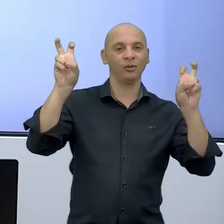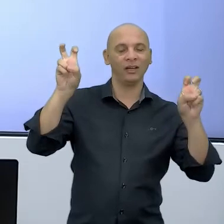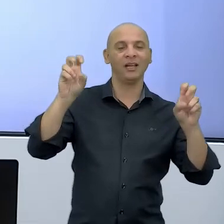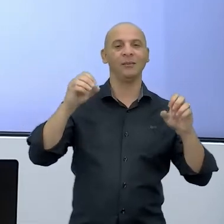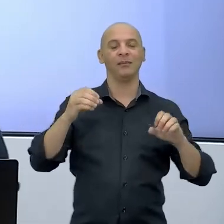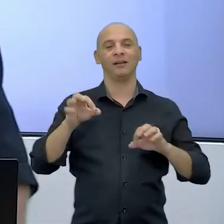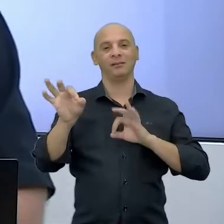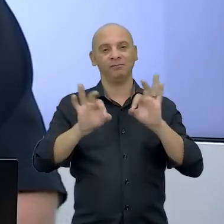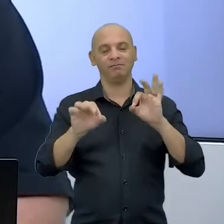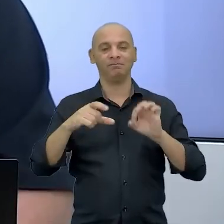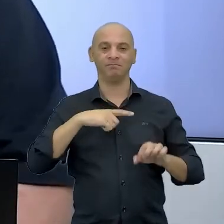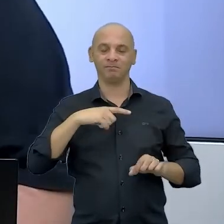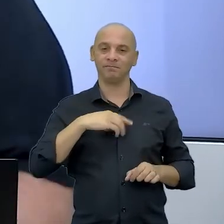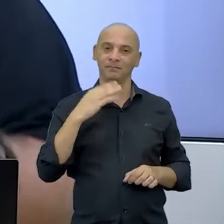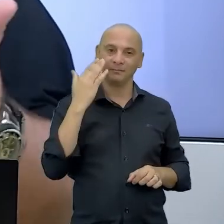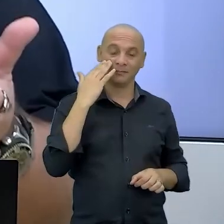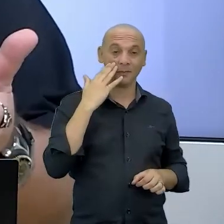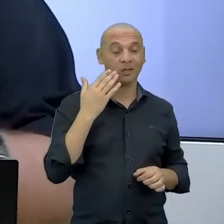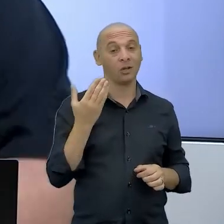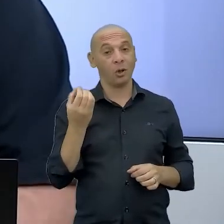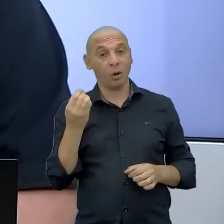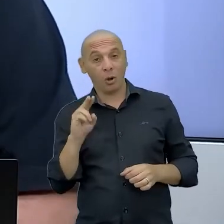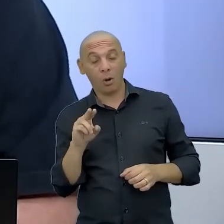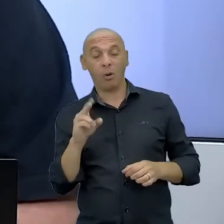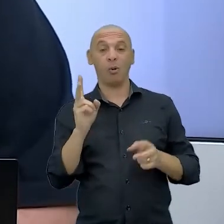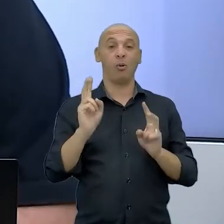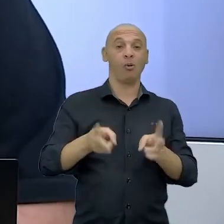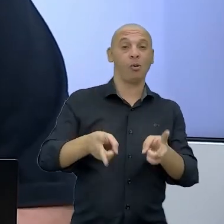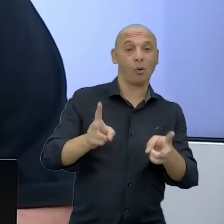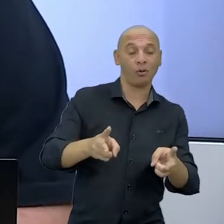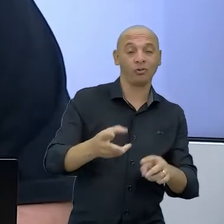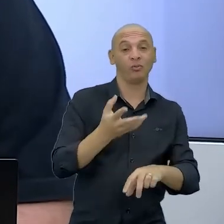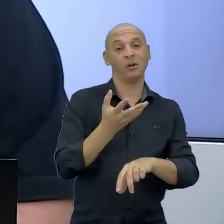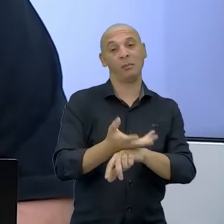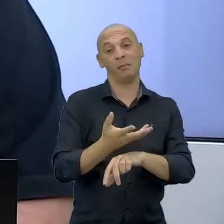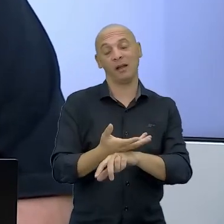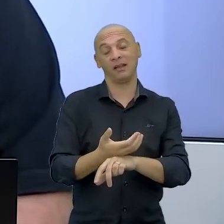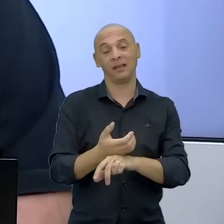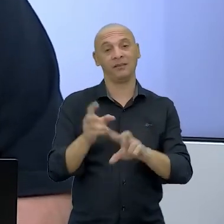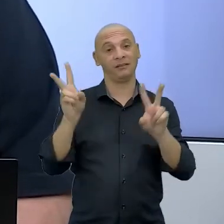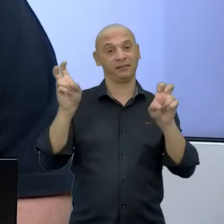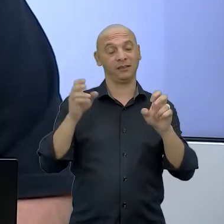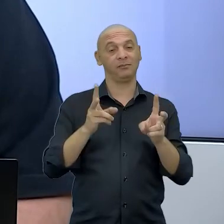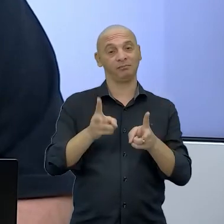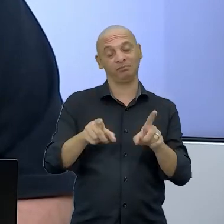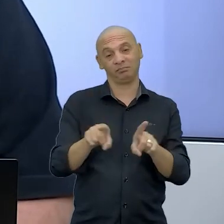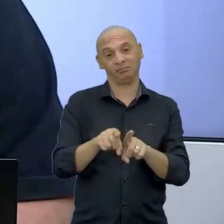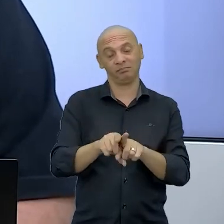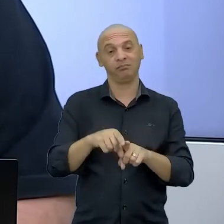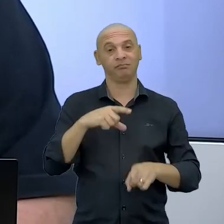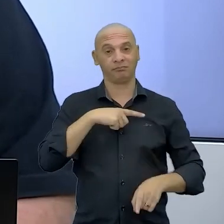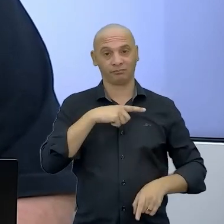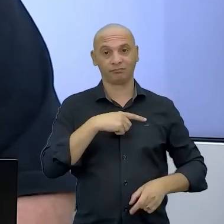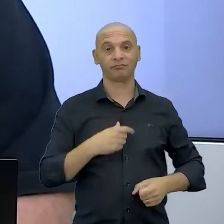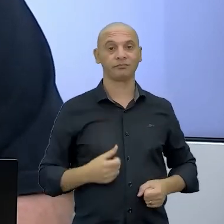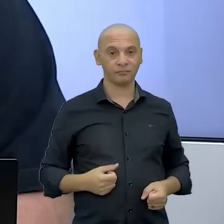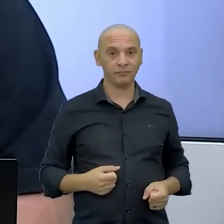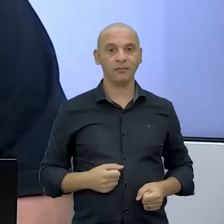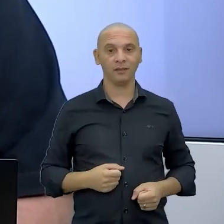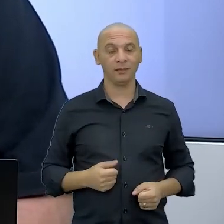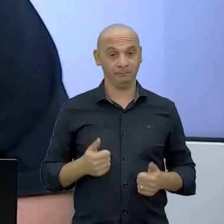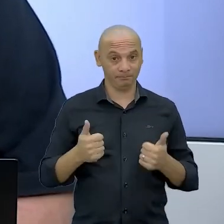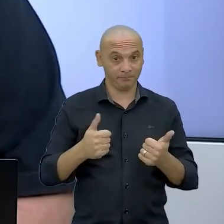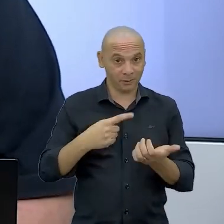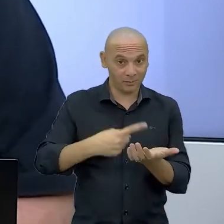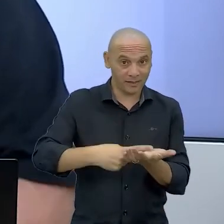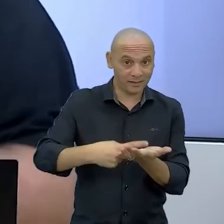sabe, um novo aprofundamento, ou simplesmente dando continuidade a este componente deste aprofundamento aí do solo. Tá